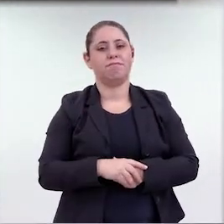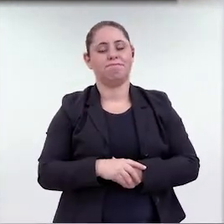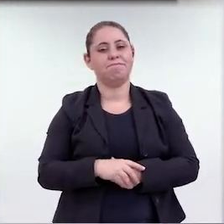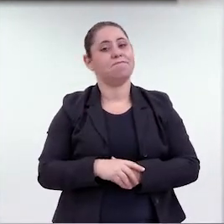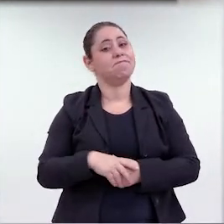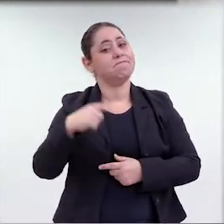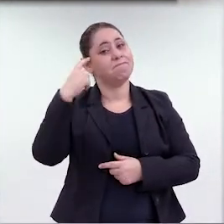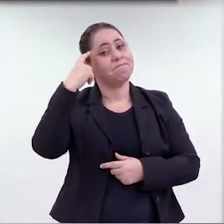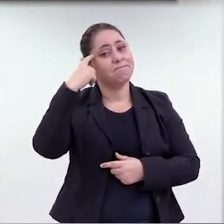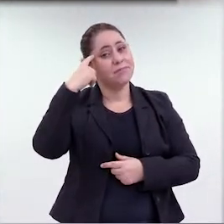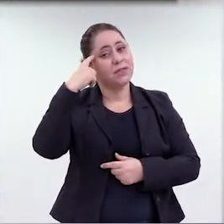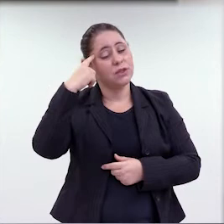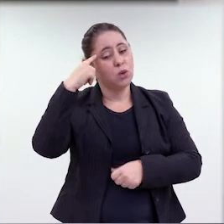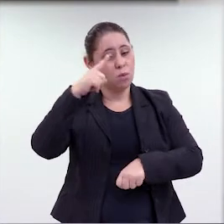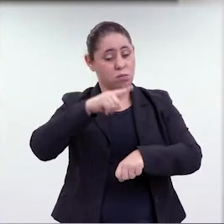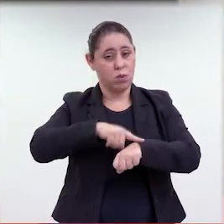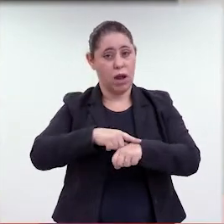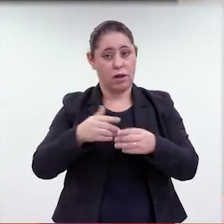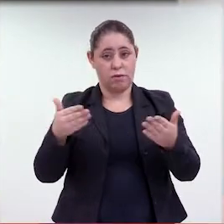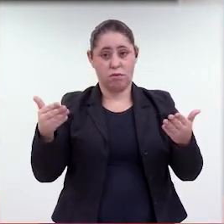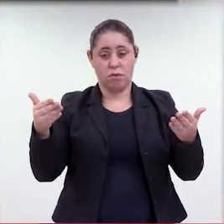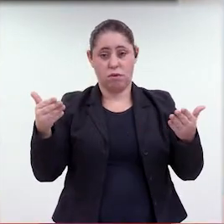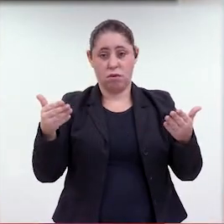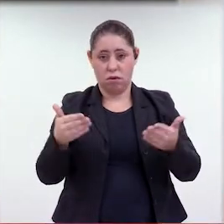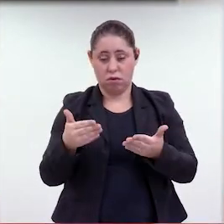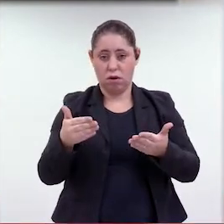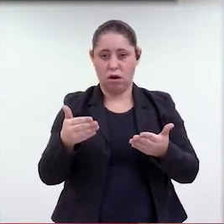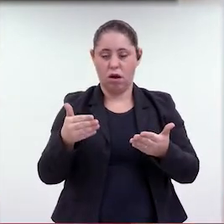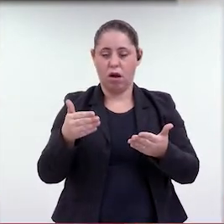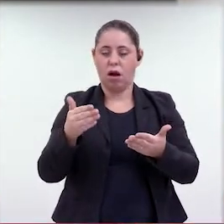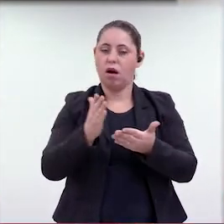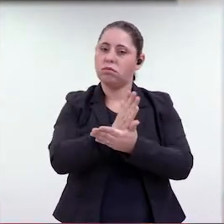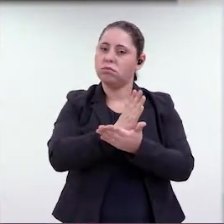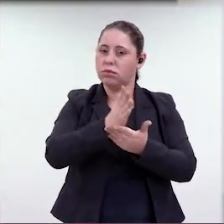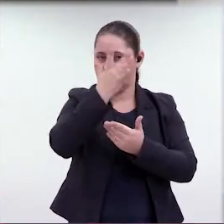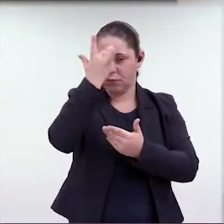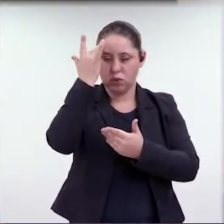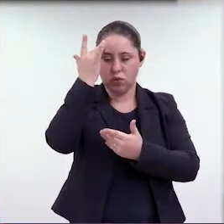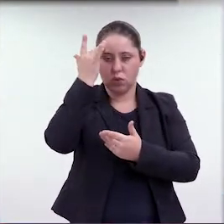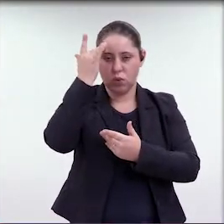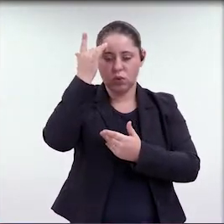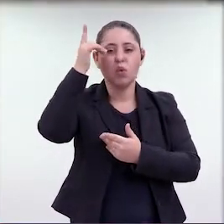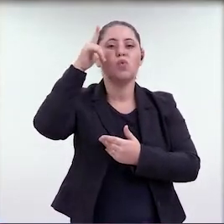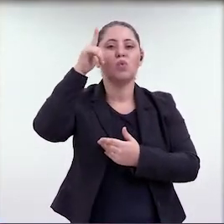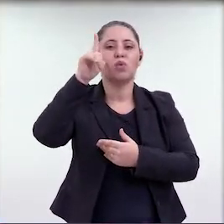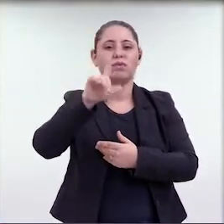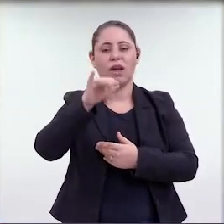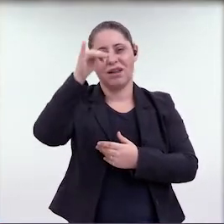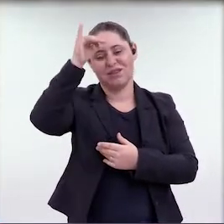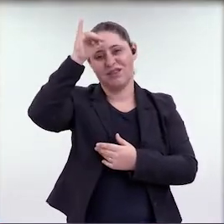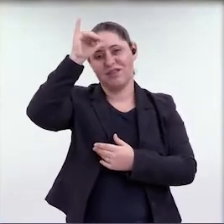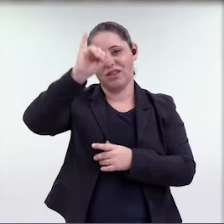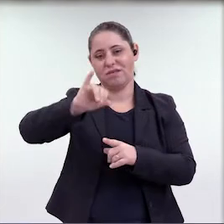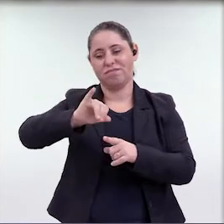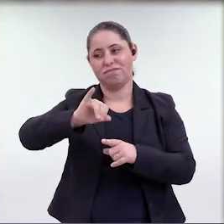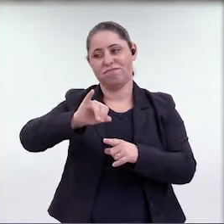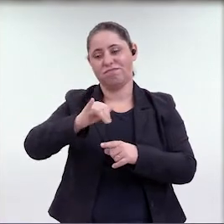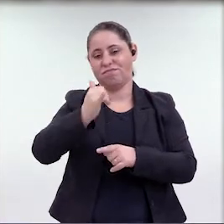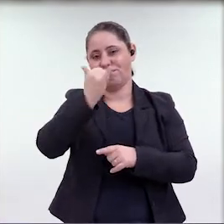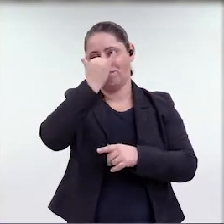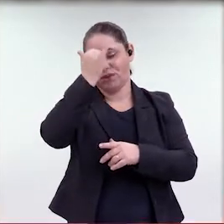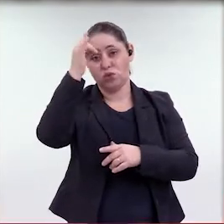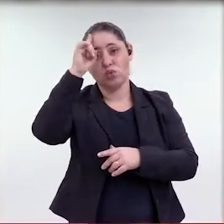nessa fase, algumas pessoas estão conseguindo, né, evitar. Infelizmente, a gente vê todos os dias